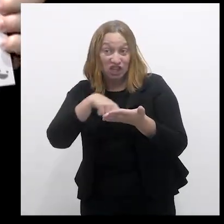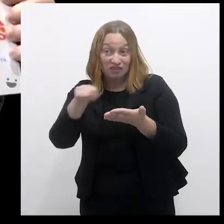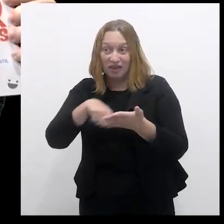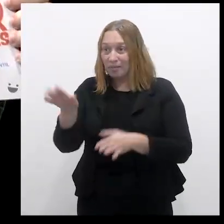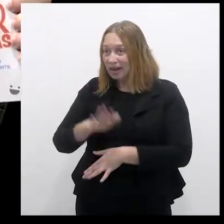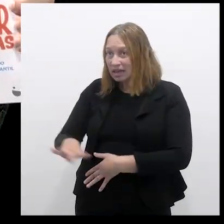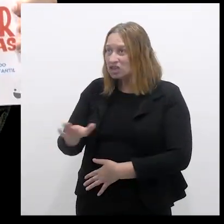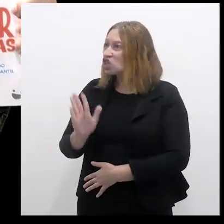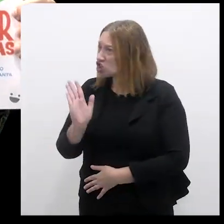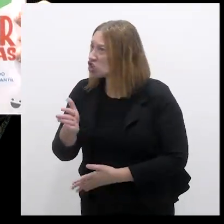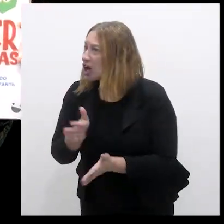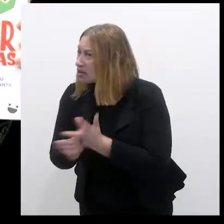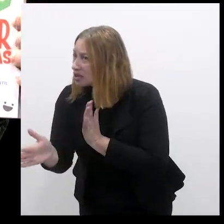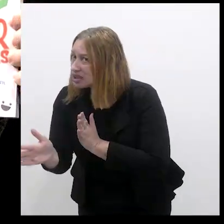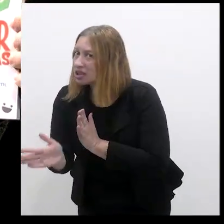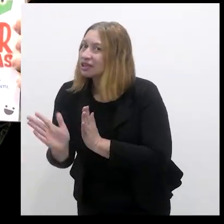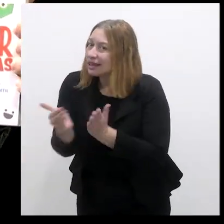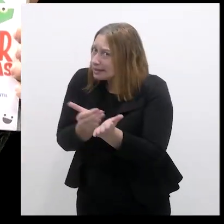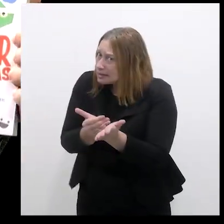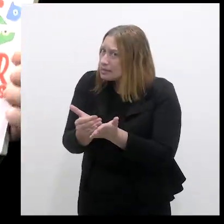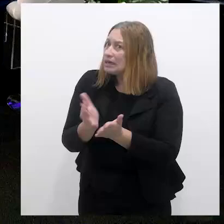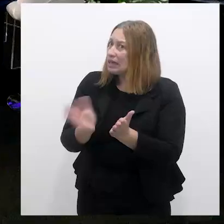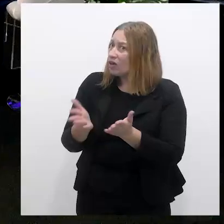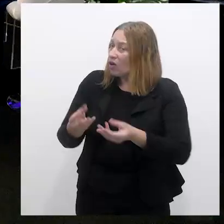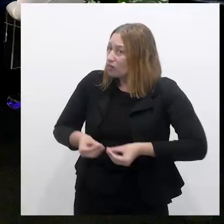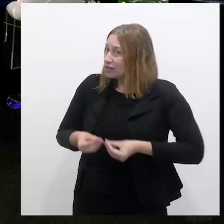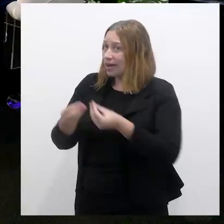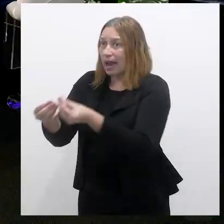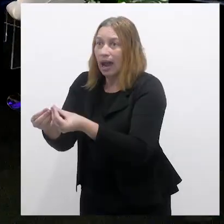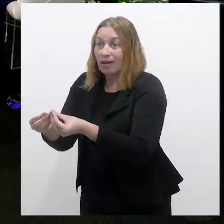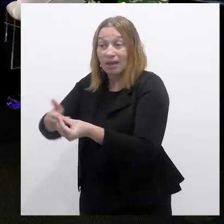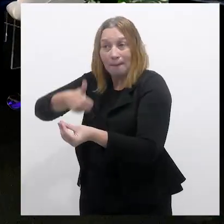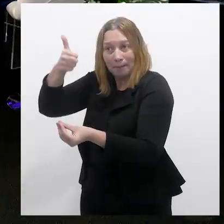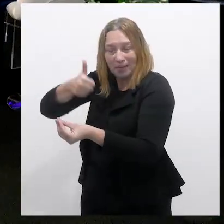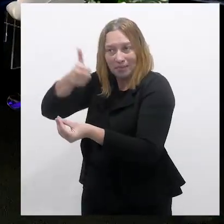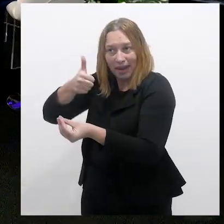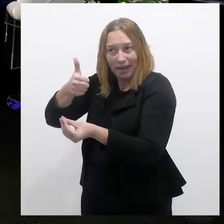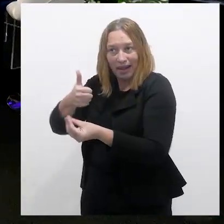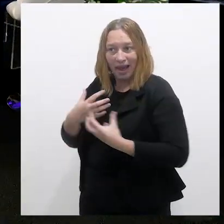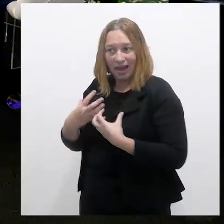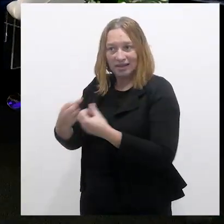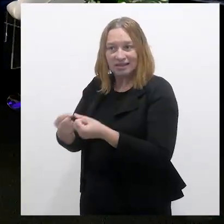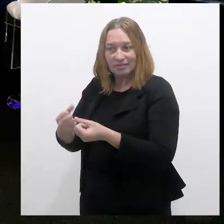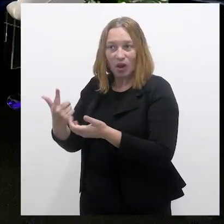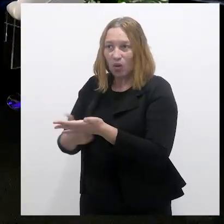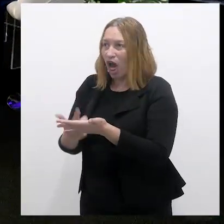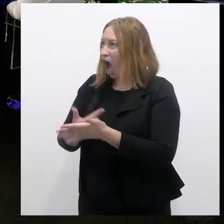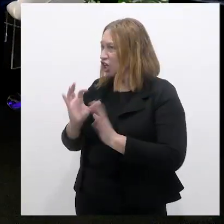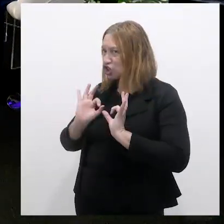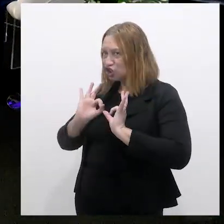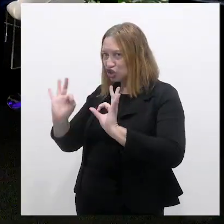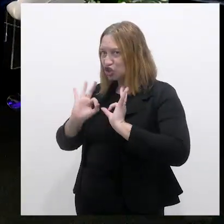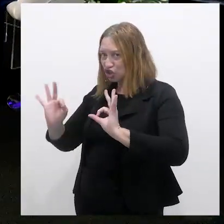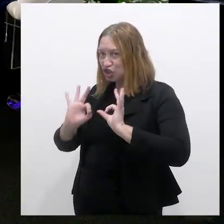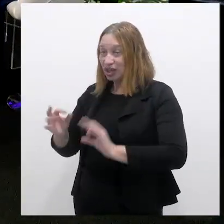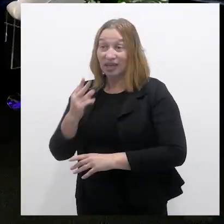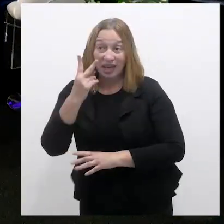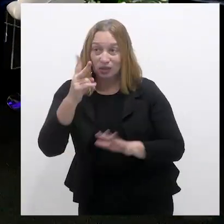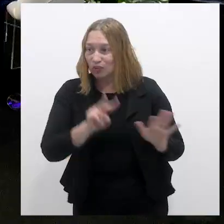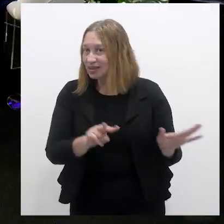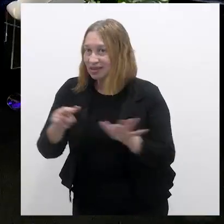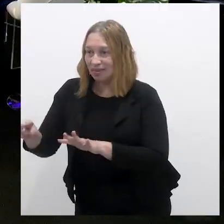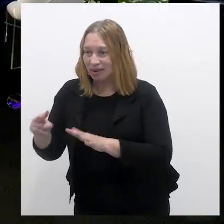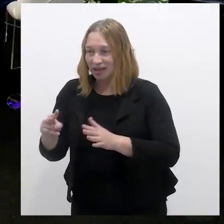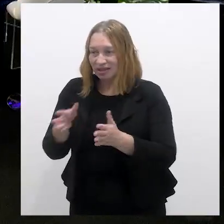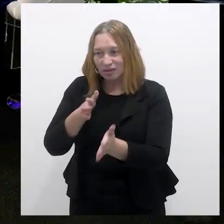sobre escrever para crianças. Já saiu? Tá em pré-lançamento. Você vai ganhar antes de nossa, começar a vender. Olha, que chique, gente. Ele deve sair daqui